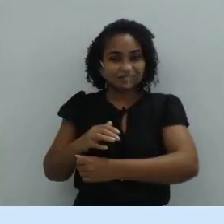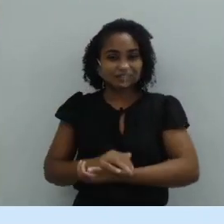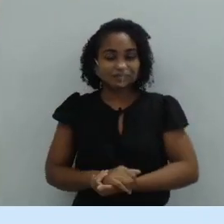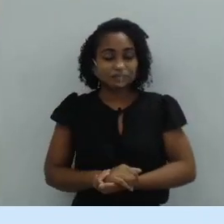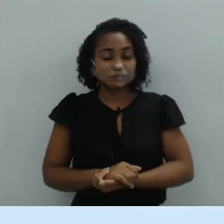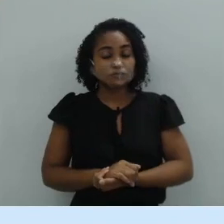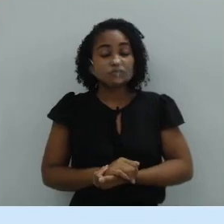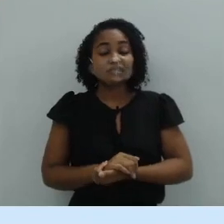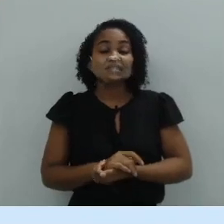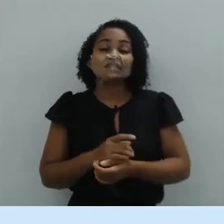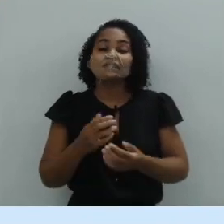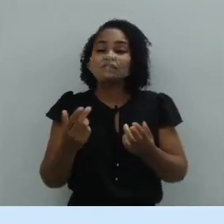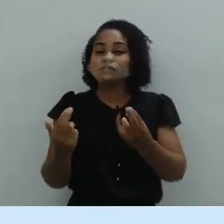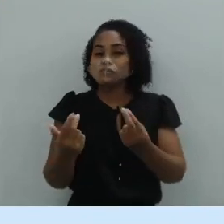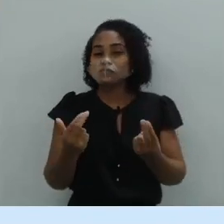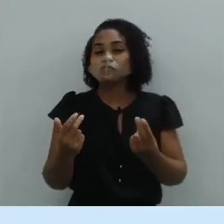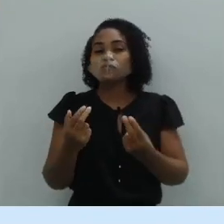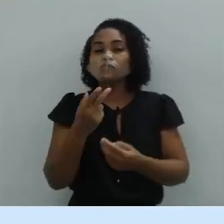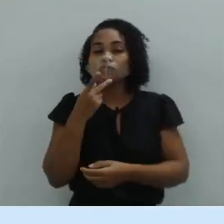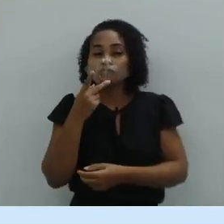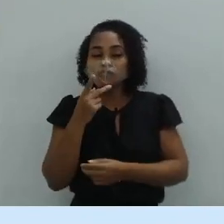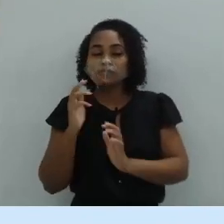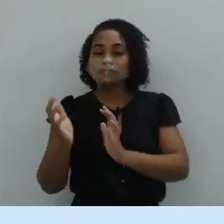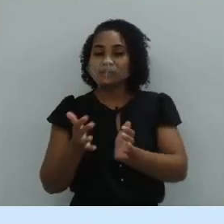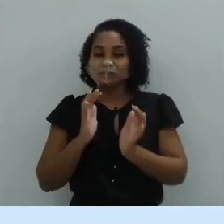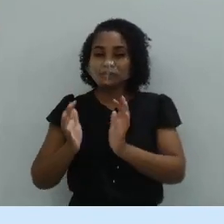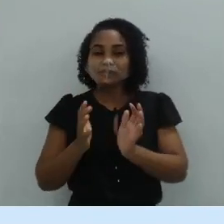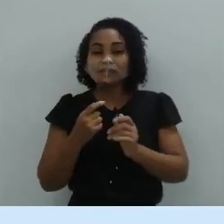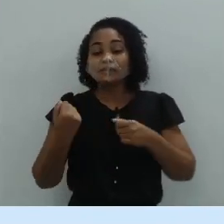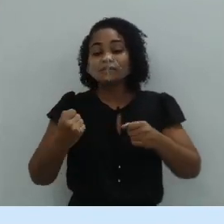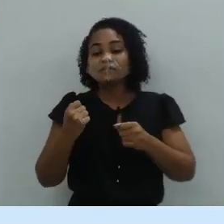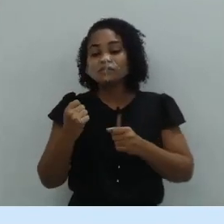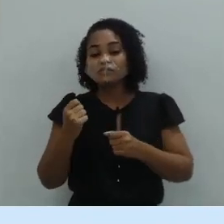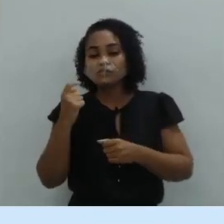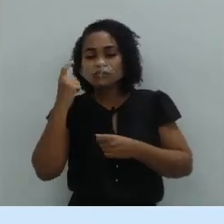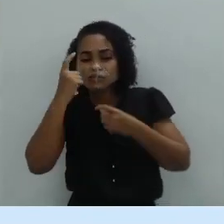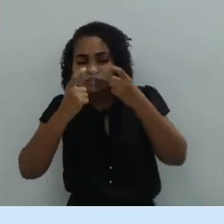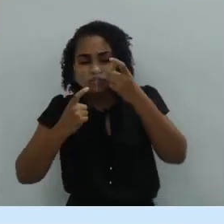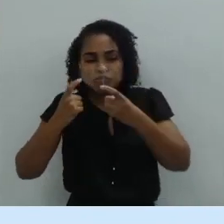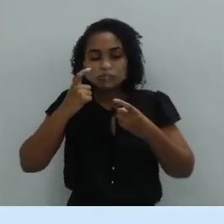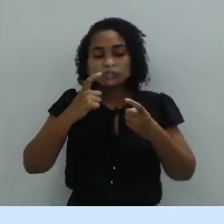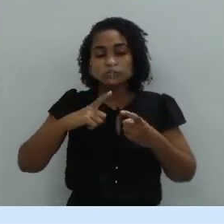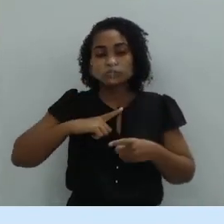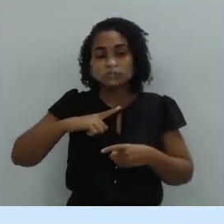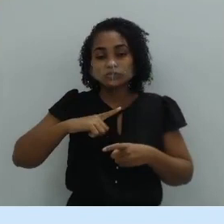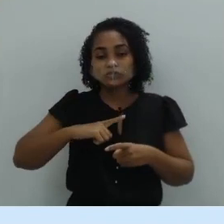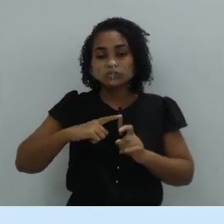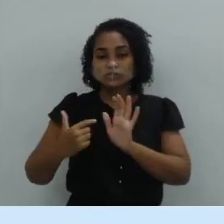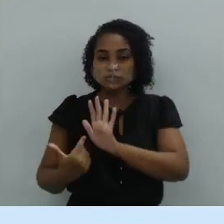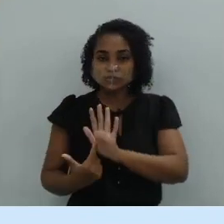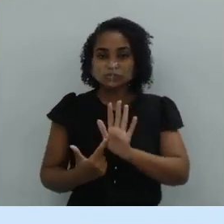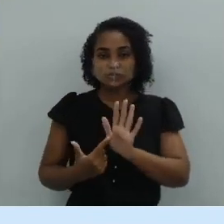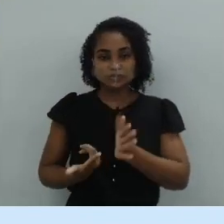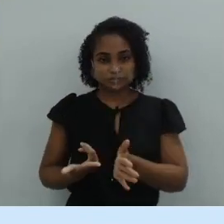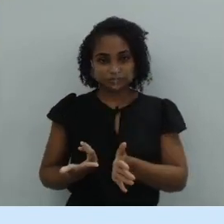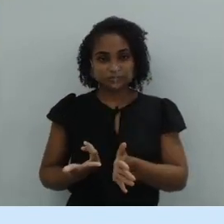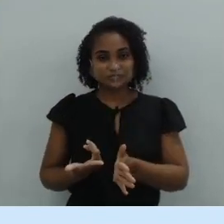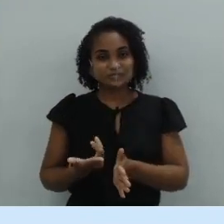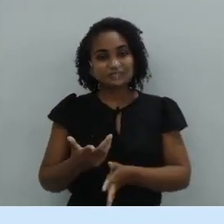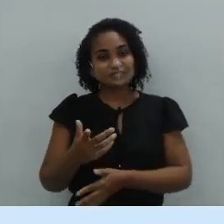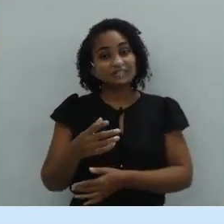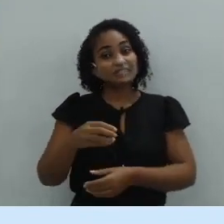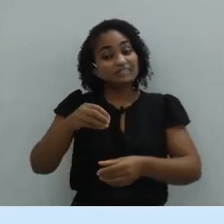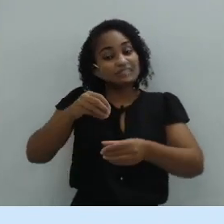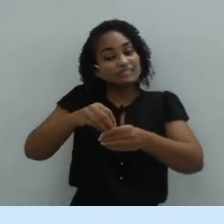gente. A mesma coisa no falar, você precisa ter uma preocupação na hora de se expressar. E imagina